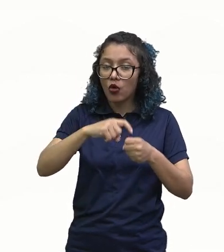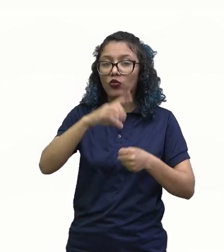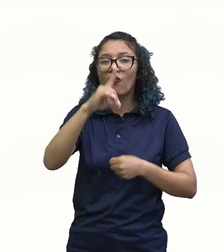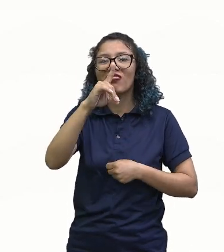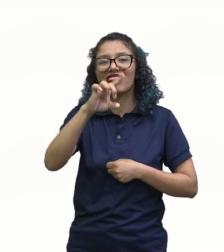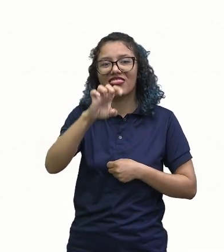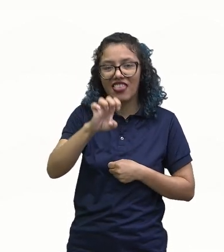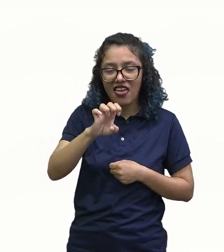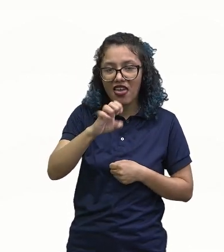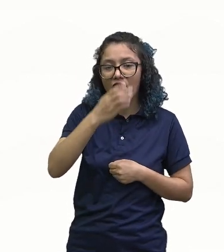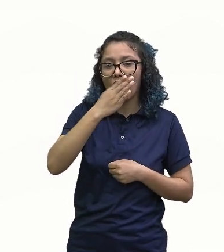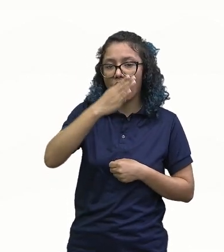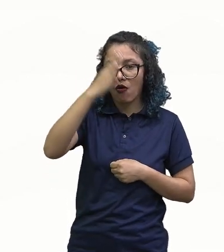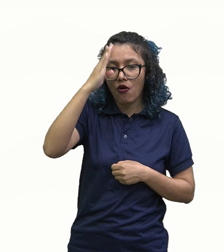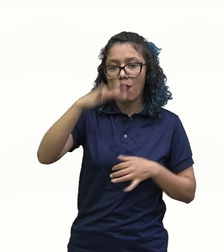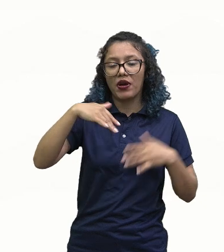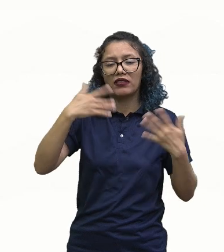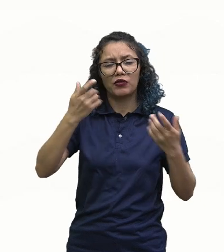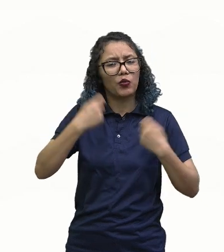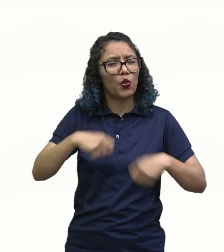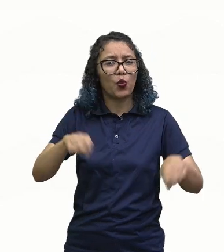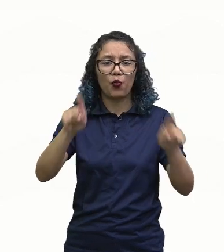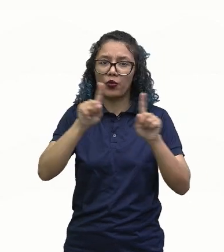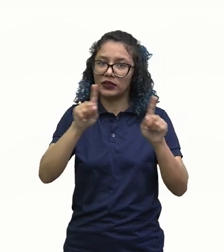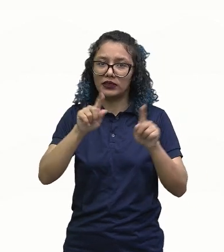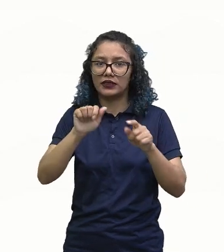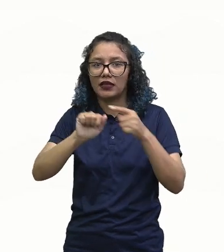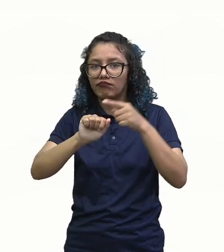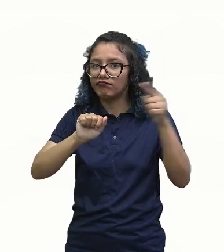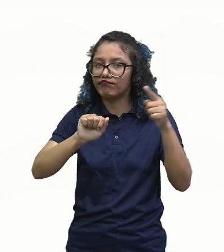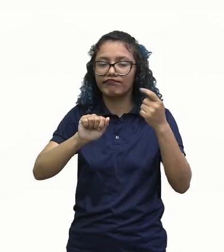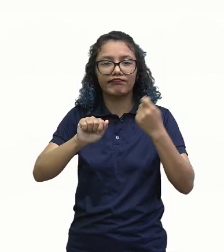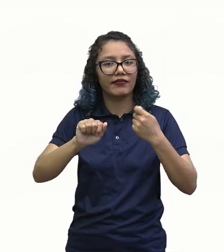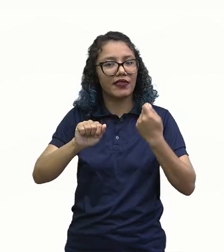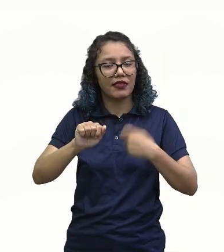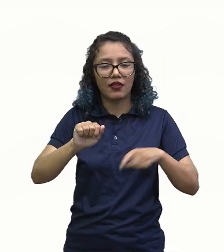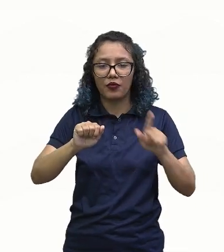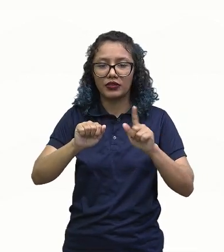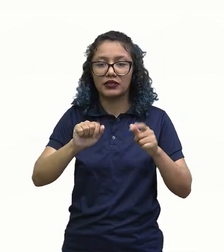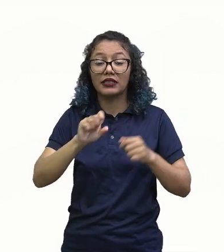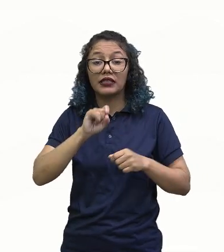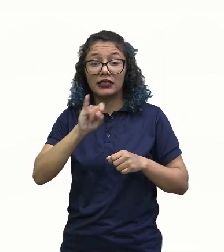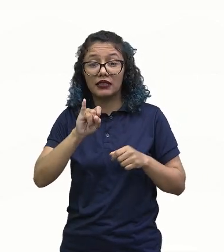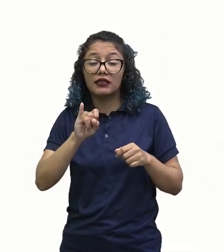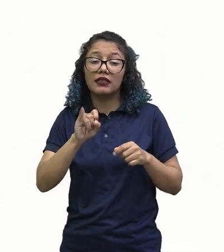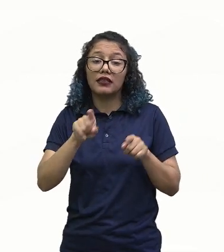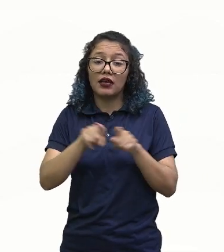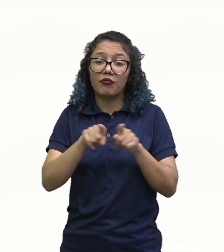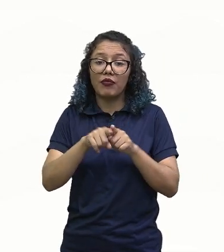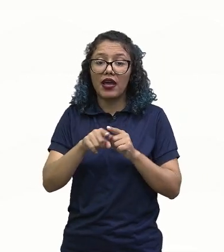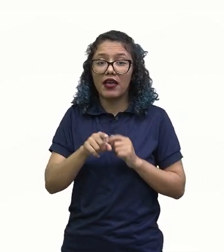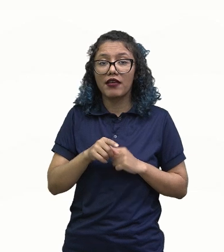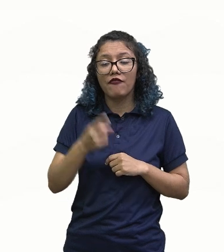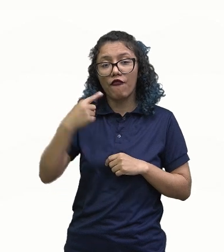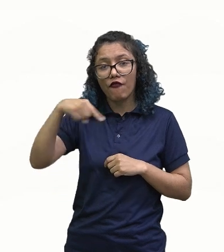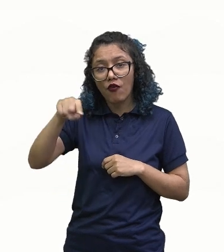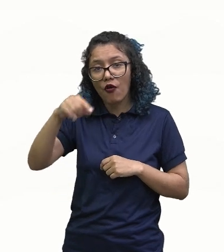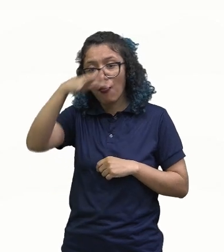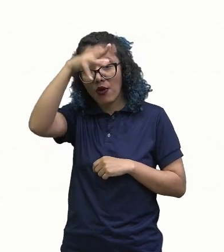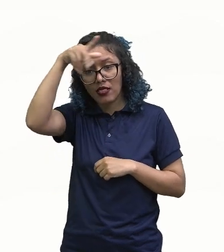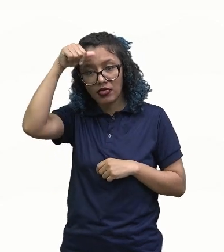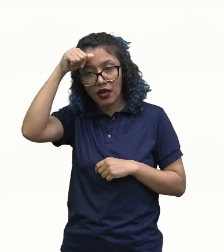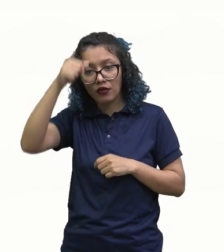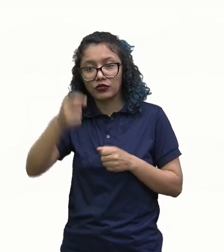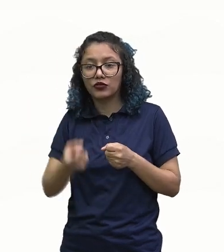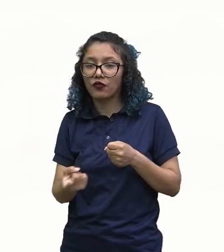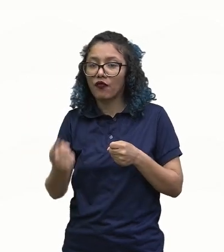Não há a necessidade de colocar a crase aqui. E eu vou a Manaus e volto de Manaus, também aqui não haverá